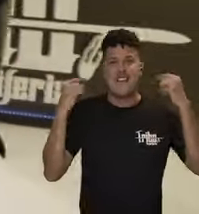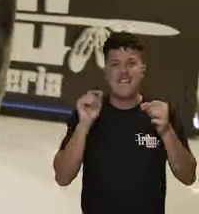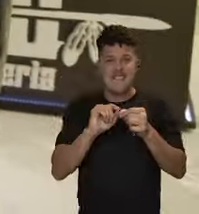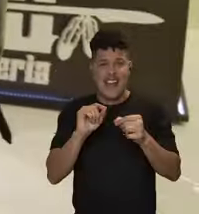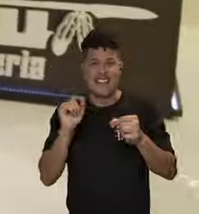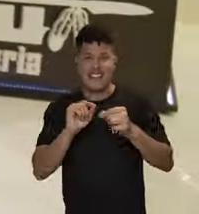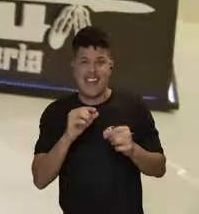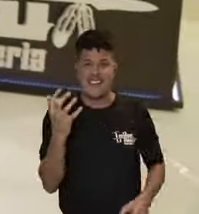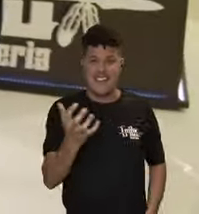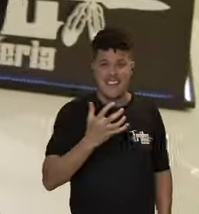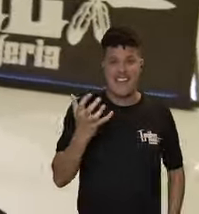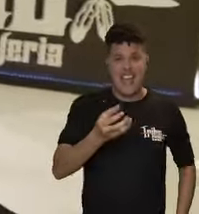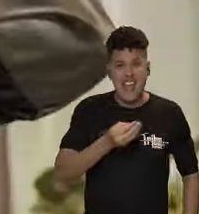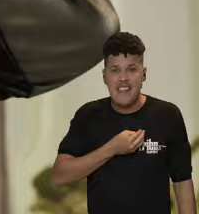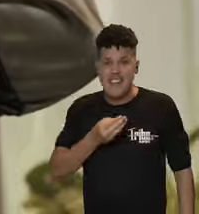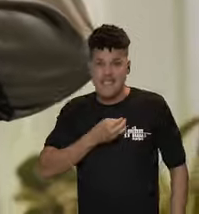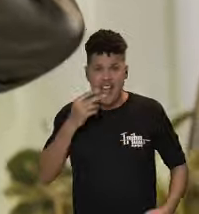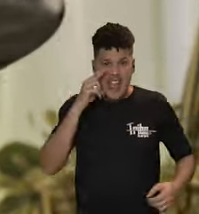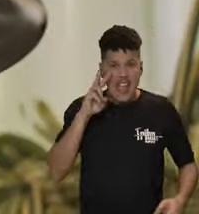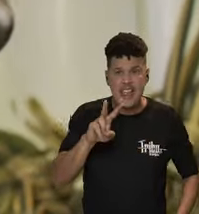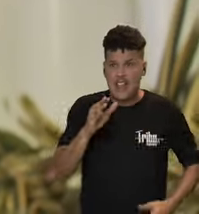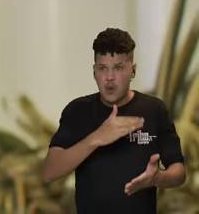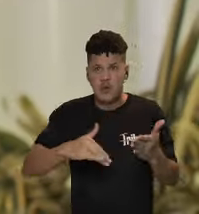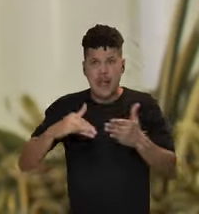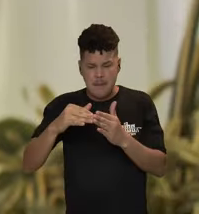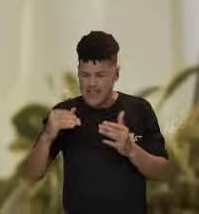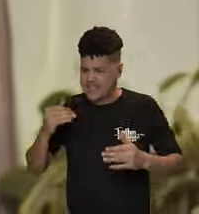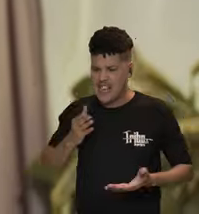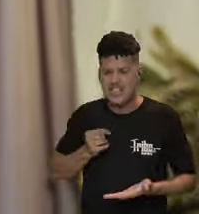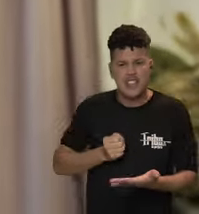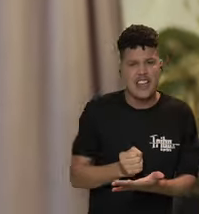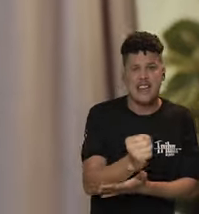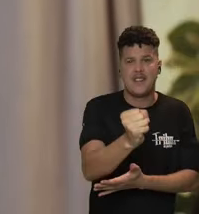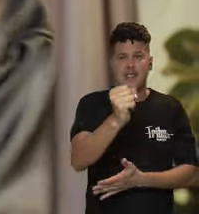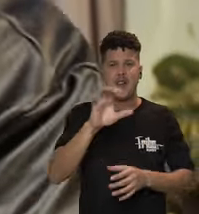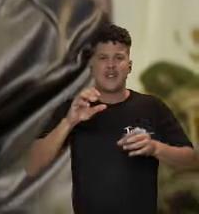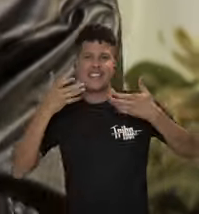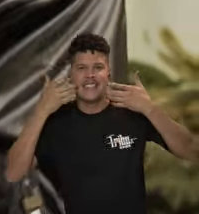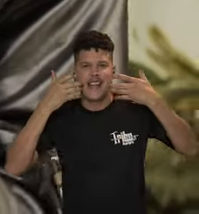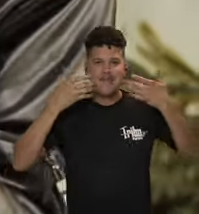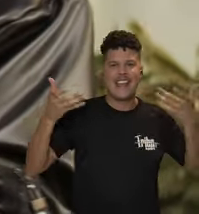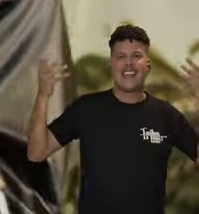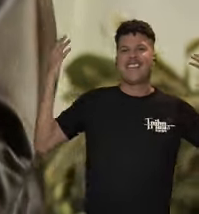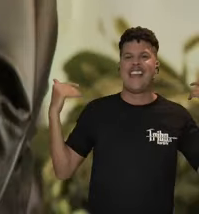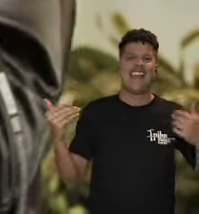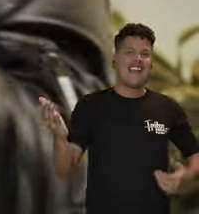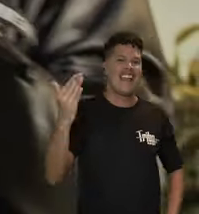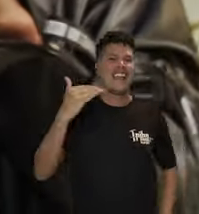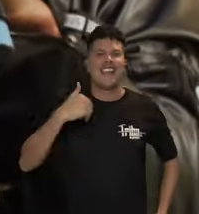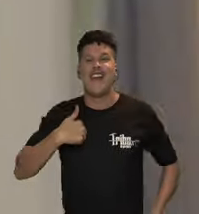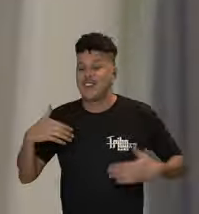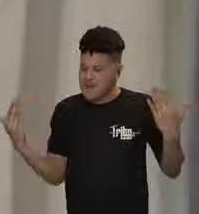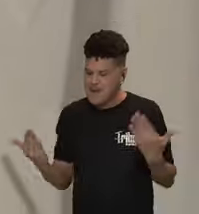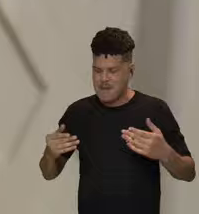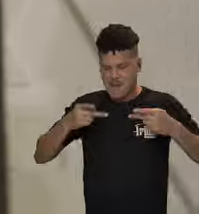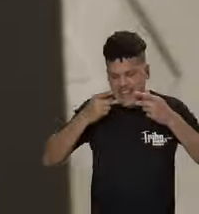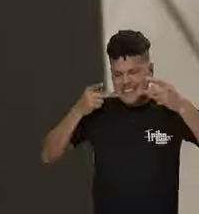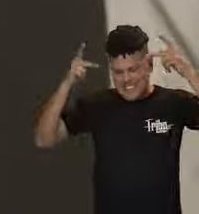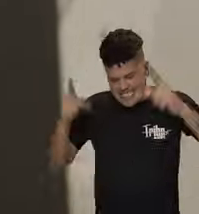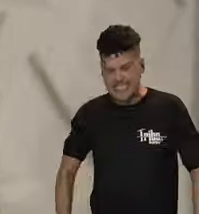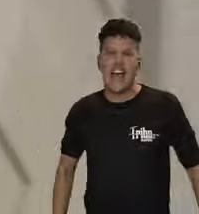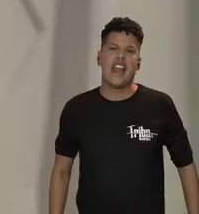enlouquecer. É o que me faz querer viver e ver que tudo é passageiro. Solta esses cabelos e vem, que hoje eu